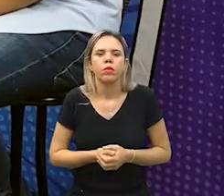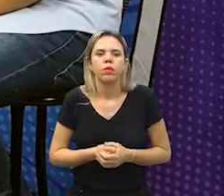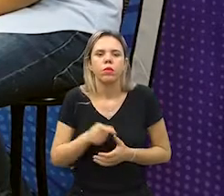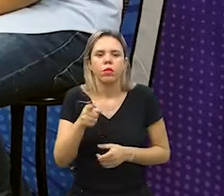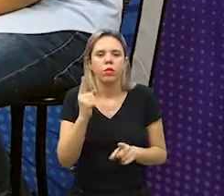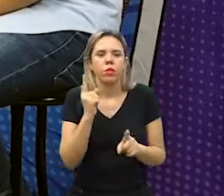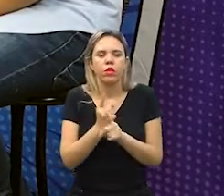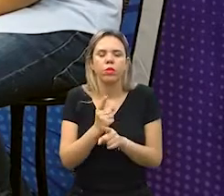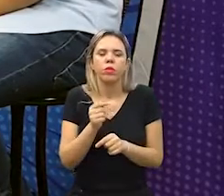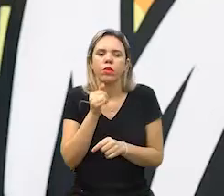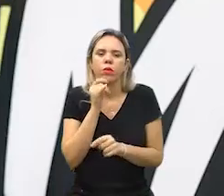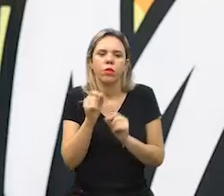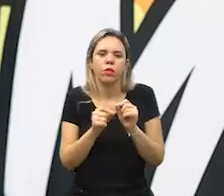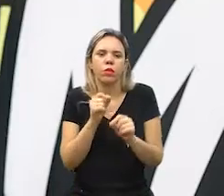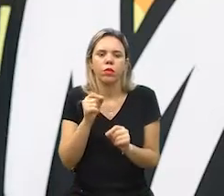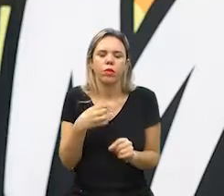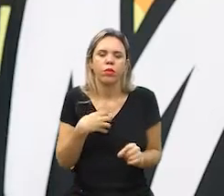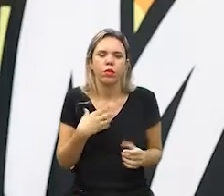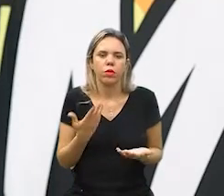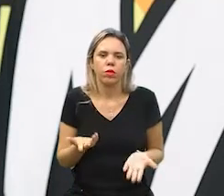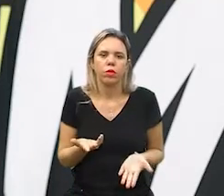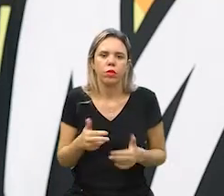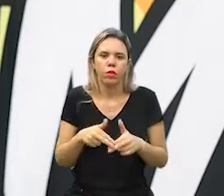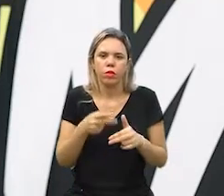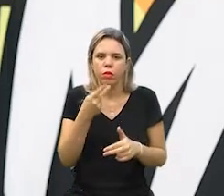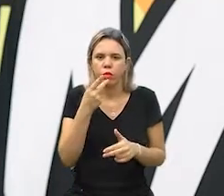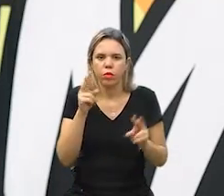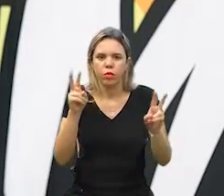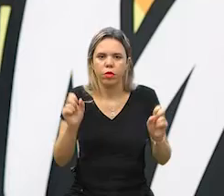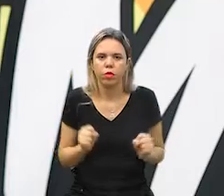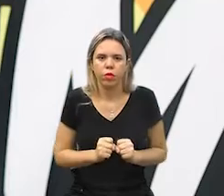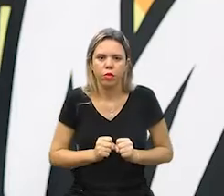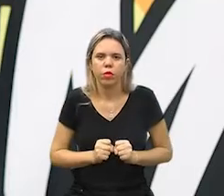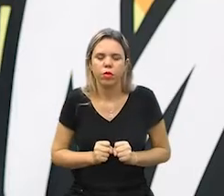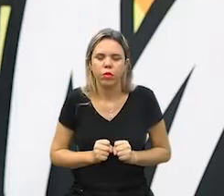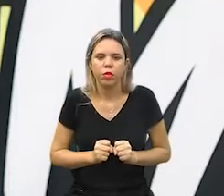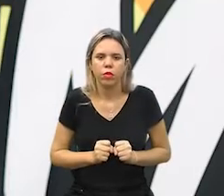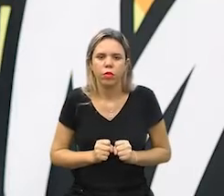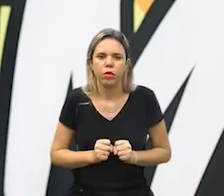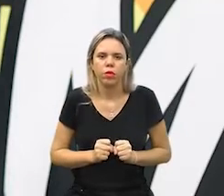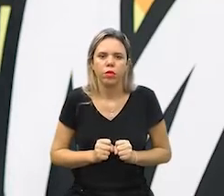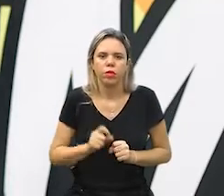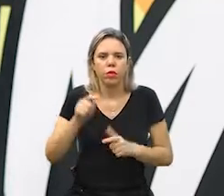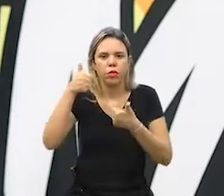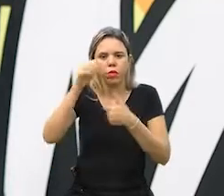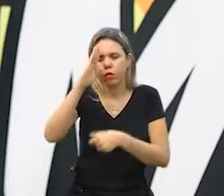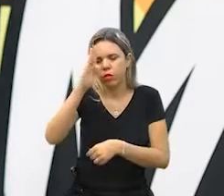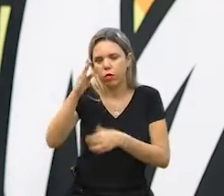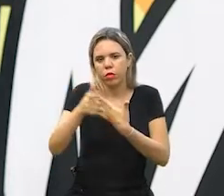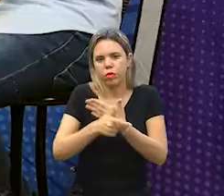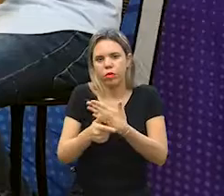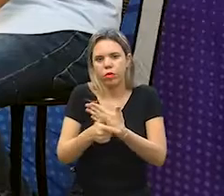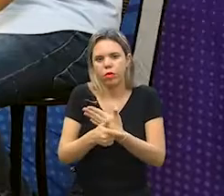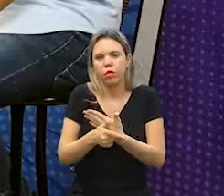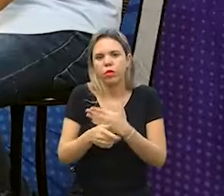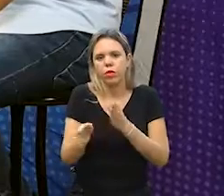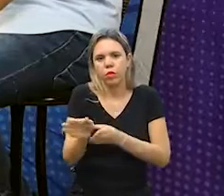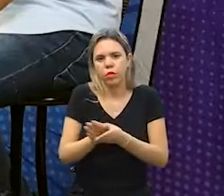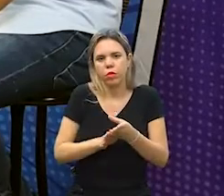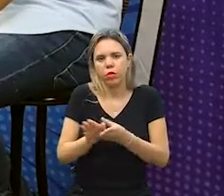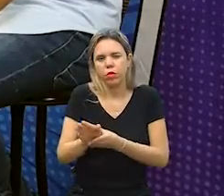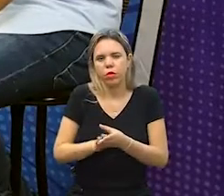Você tem que encontrar um estilo, e sim, por isso que eu disse da questão do agente literário, tem um papel fundamental. Essa